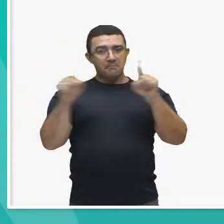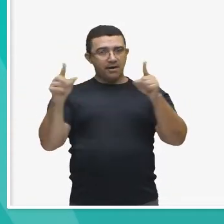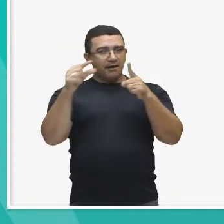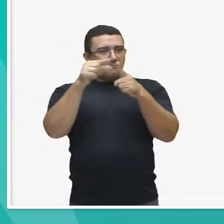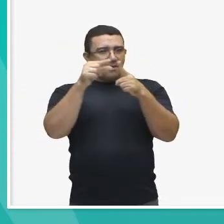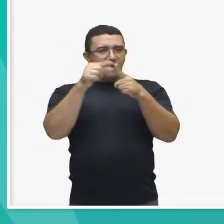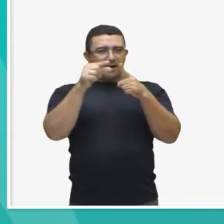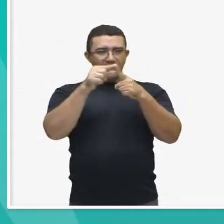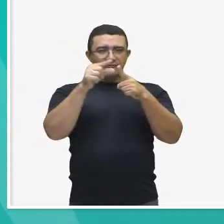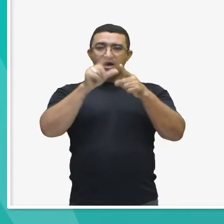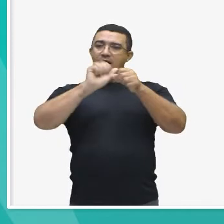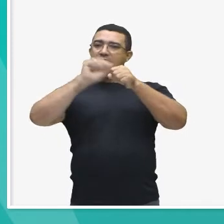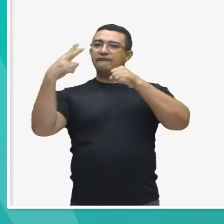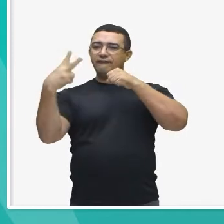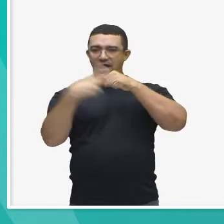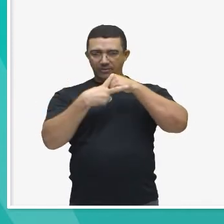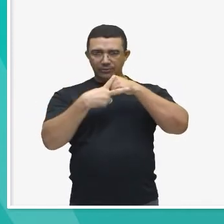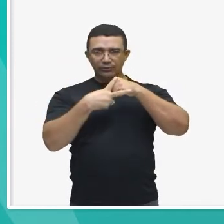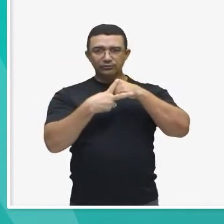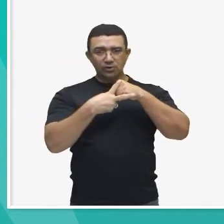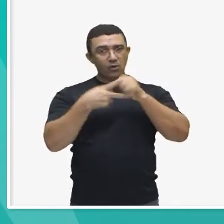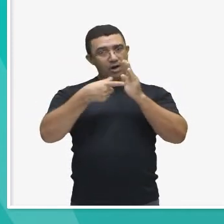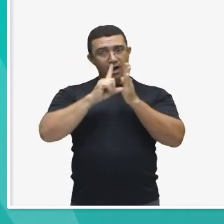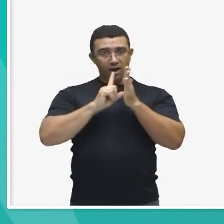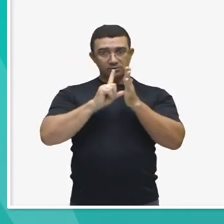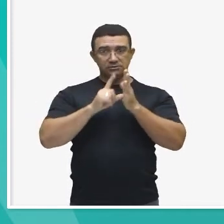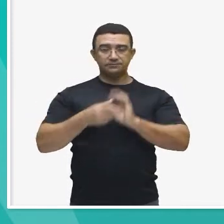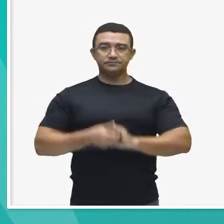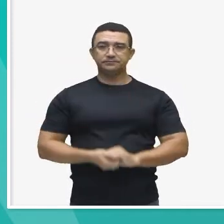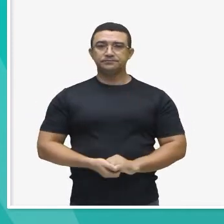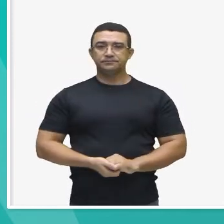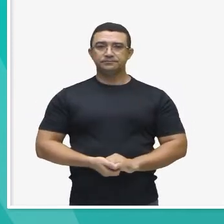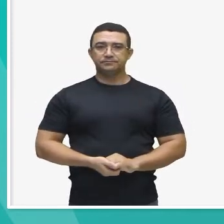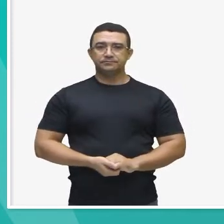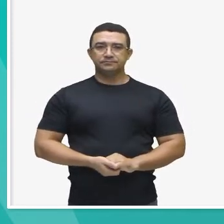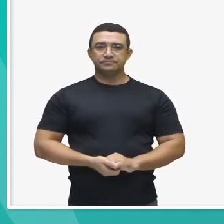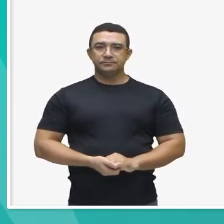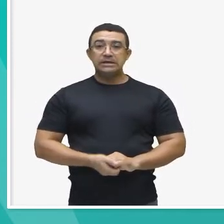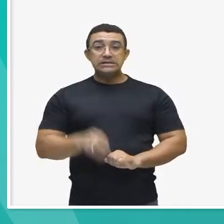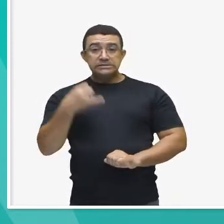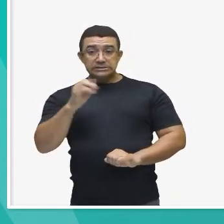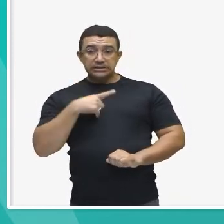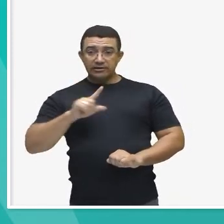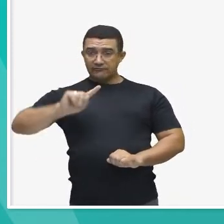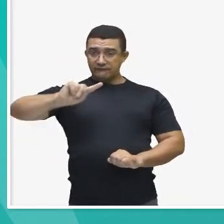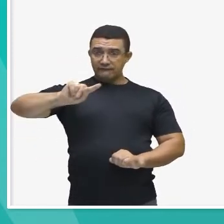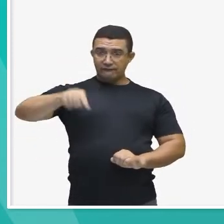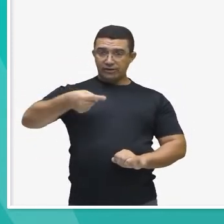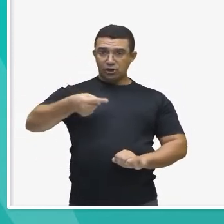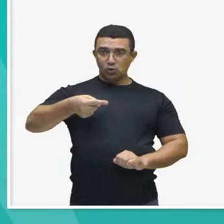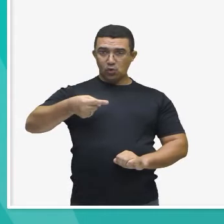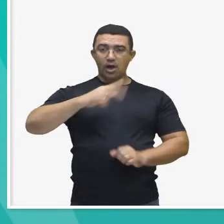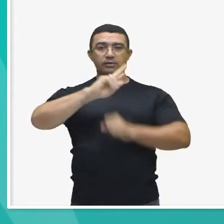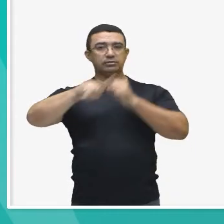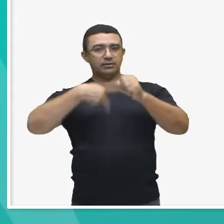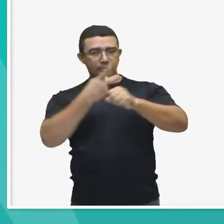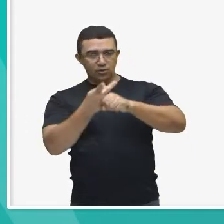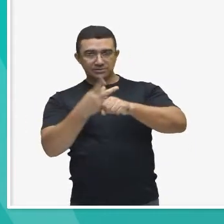antes deles, que é os advérbios aí. Observação, se houver vírgula depois do